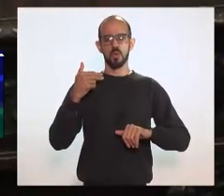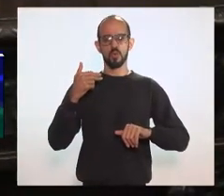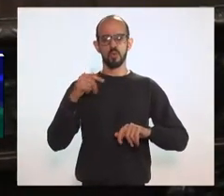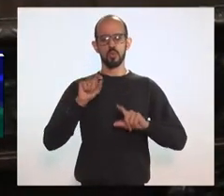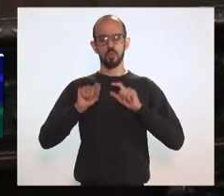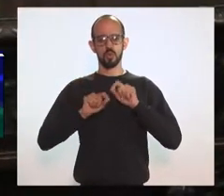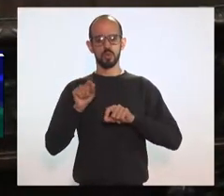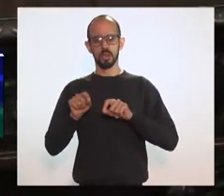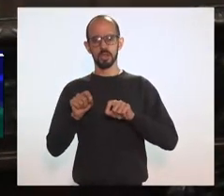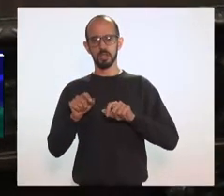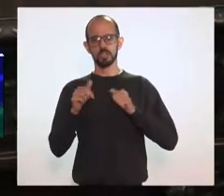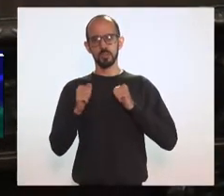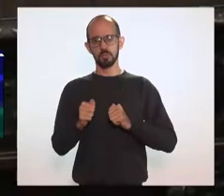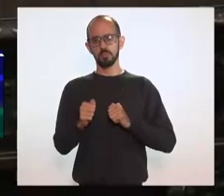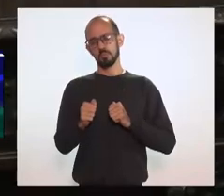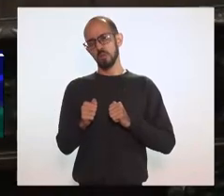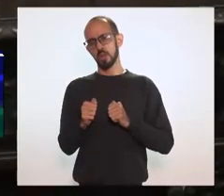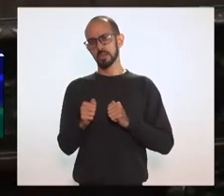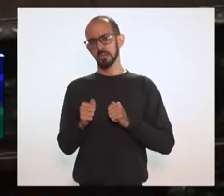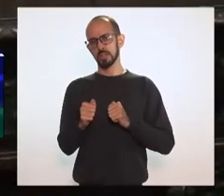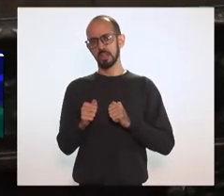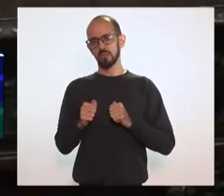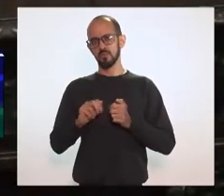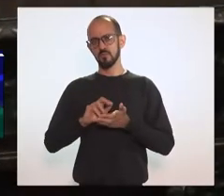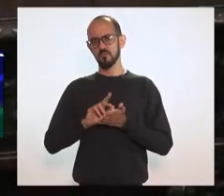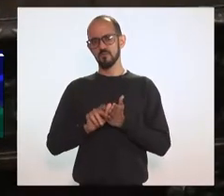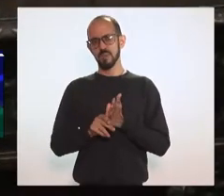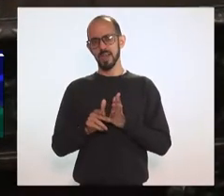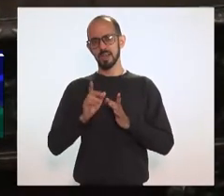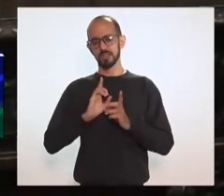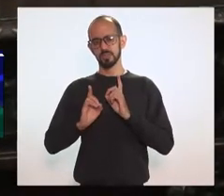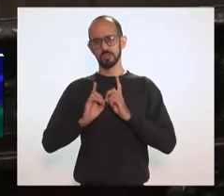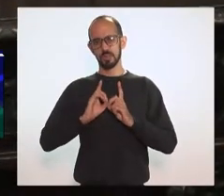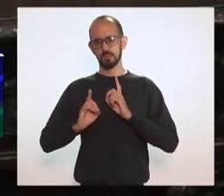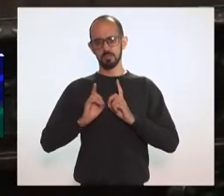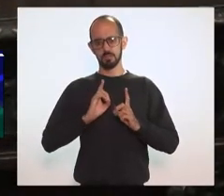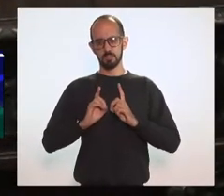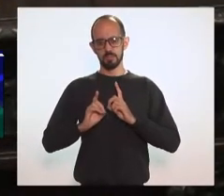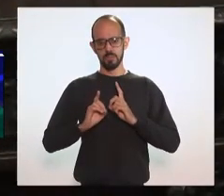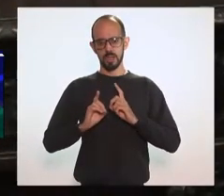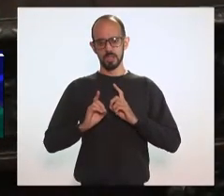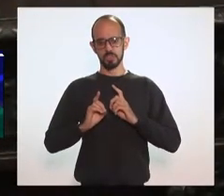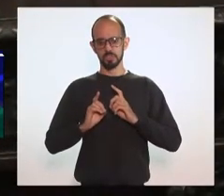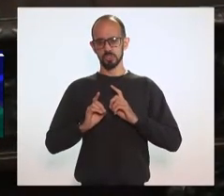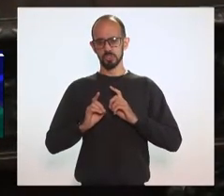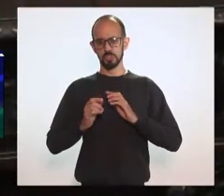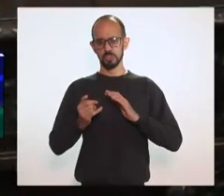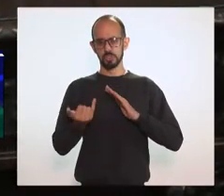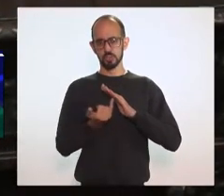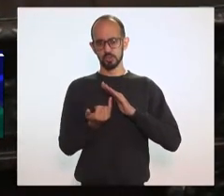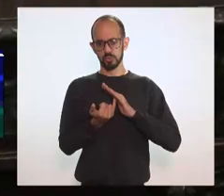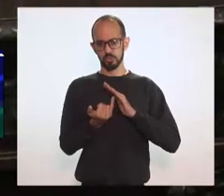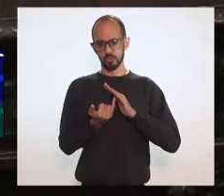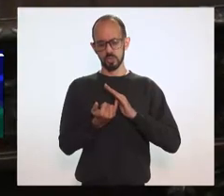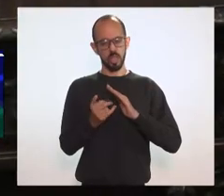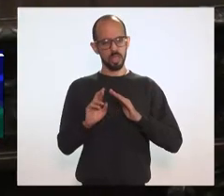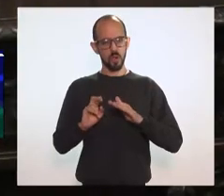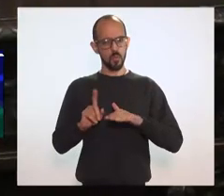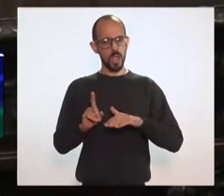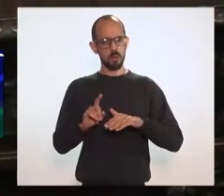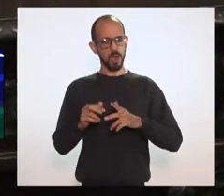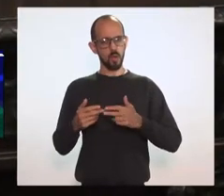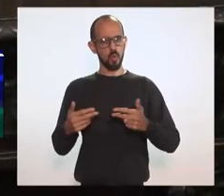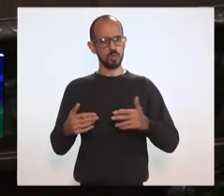possa ter um acúmulo de discussões institucionais. Não foram conversas de botequim, não foram conversas